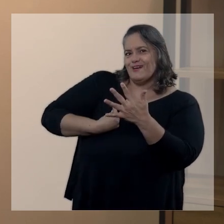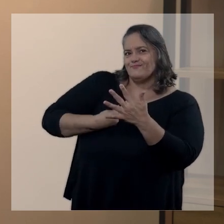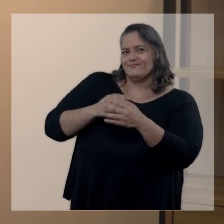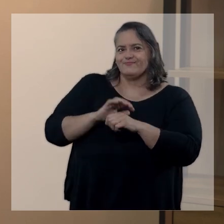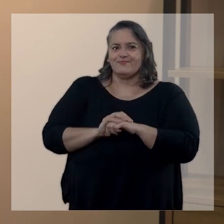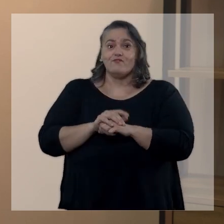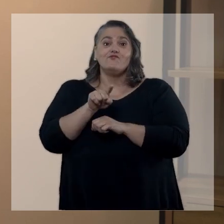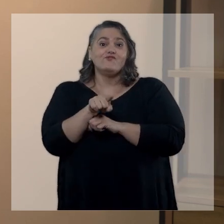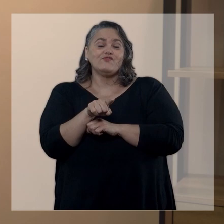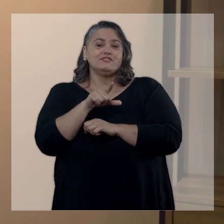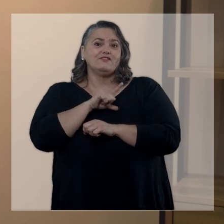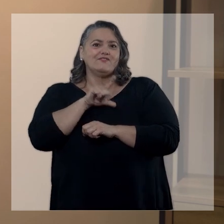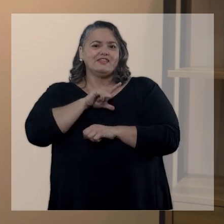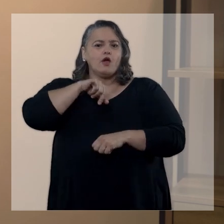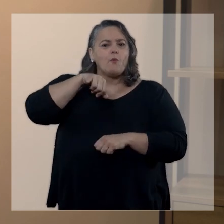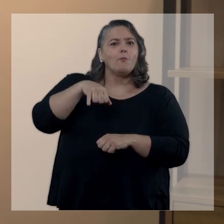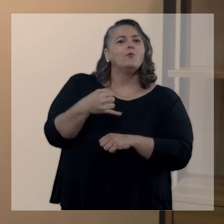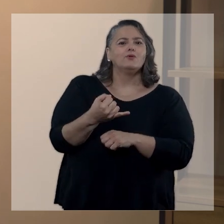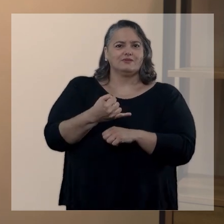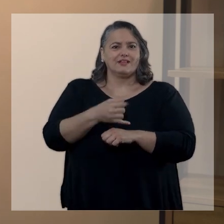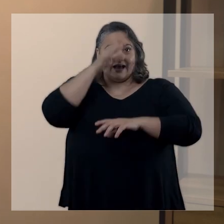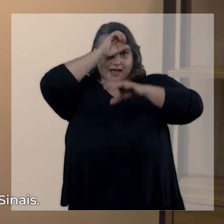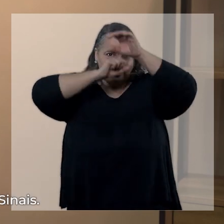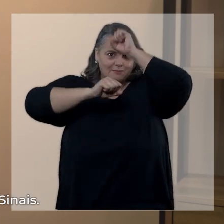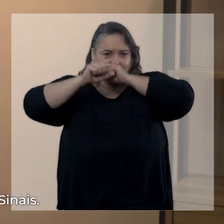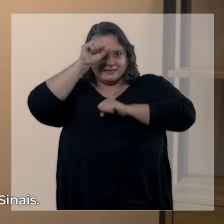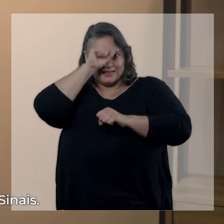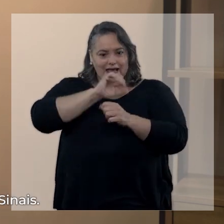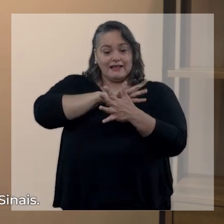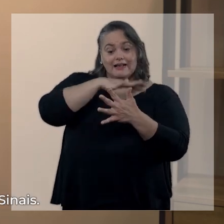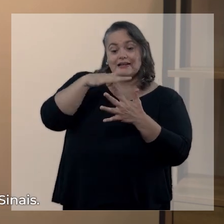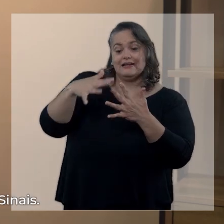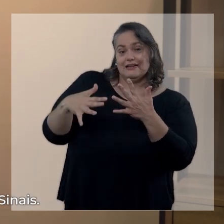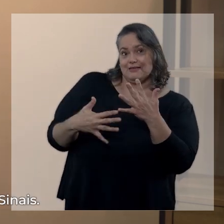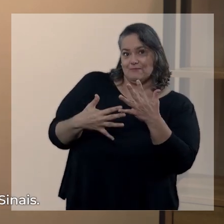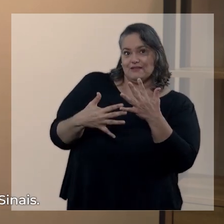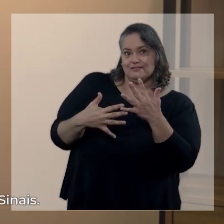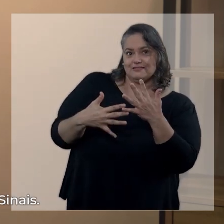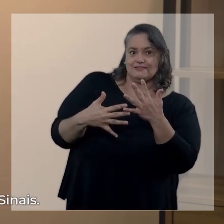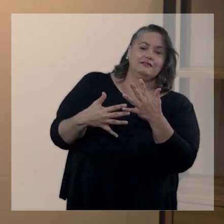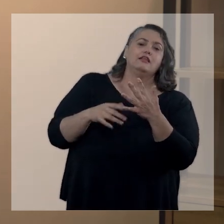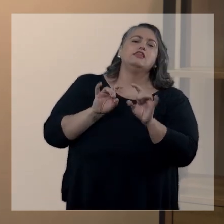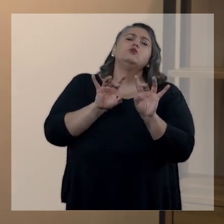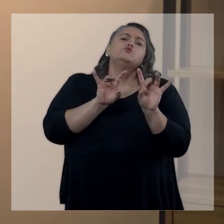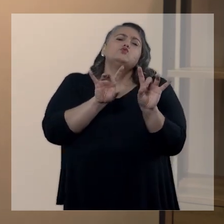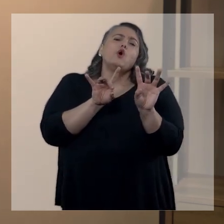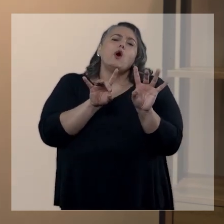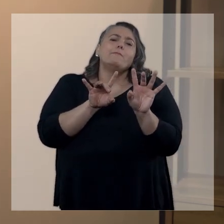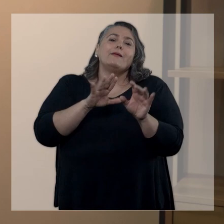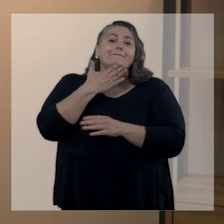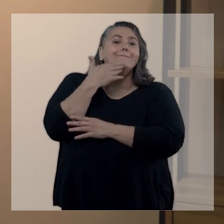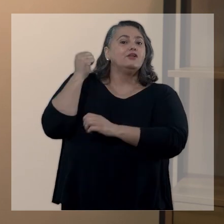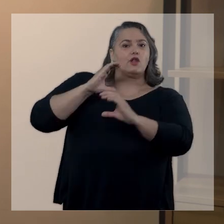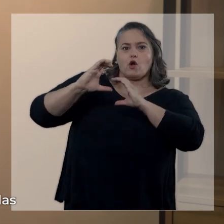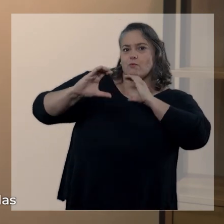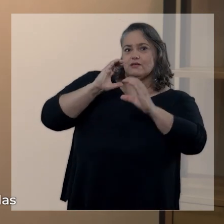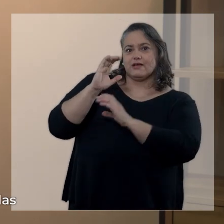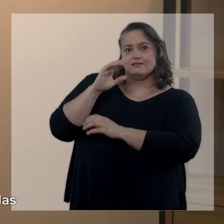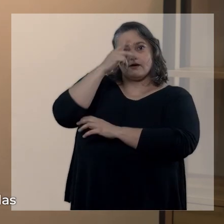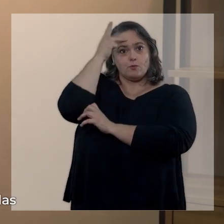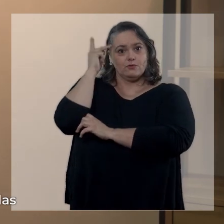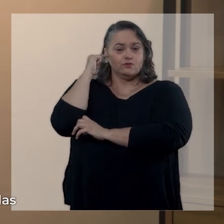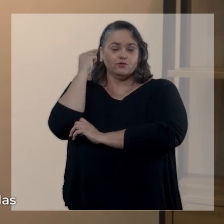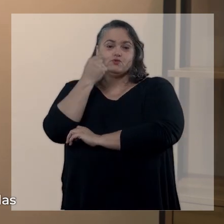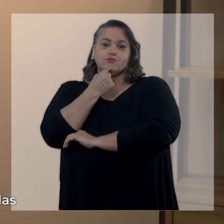viva. Você vai ter a oportunidade de aprender a língua brasileira de sinais, não apenas para melhorar a